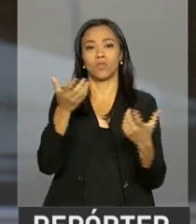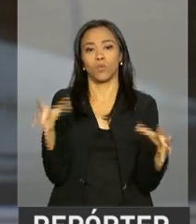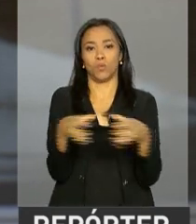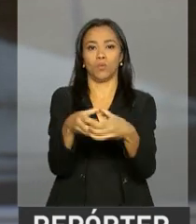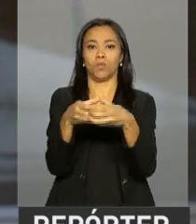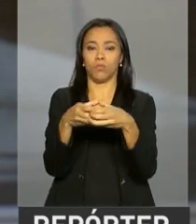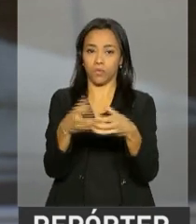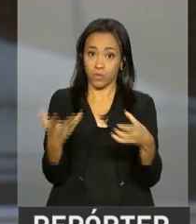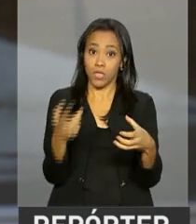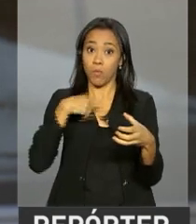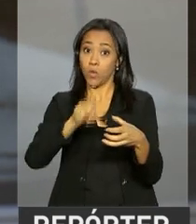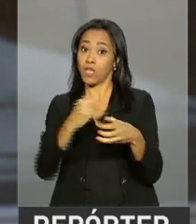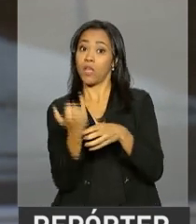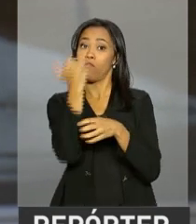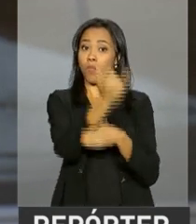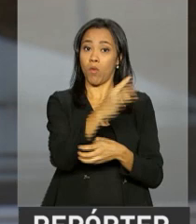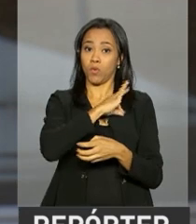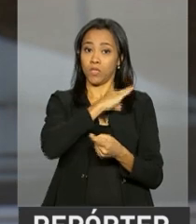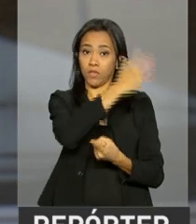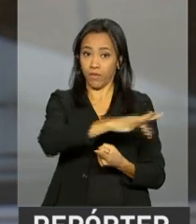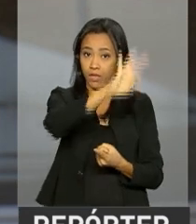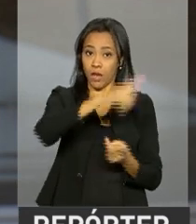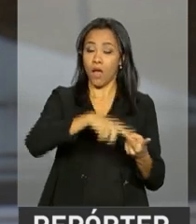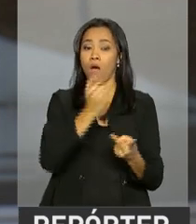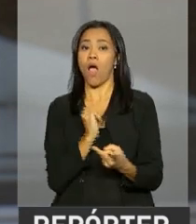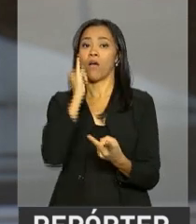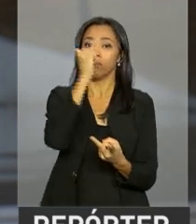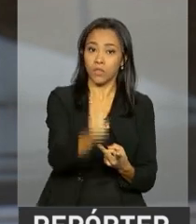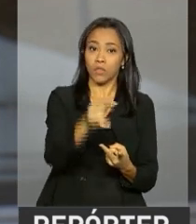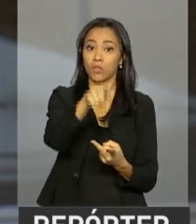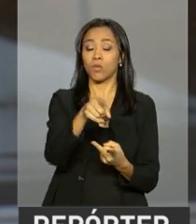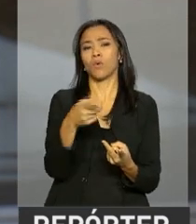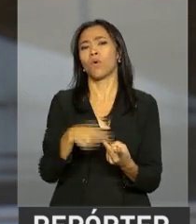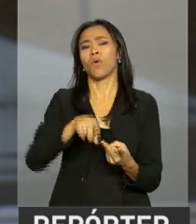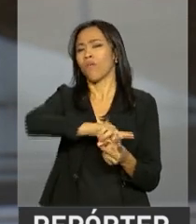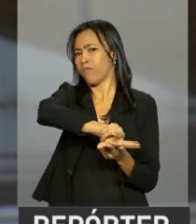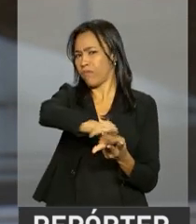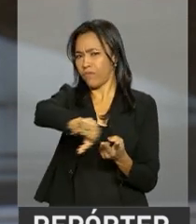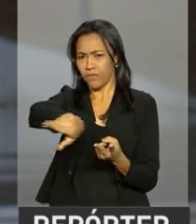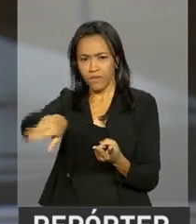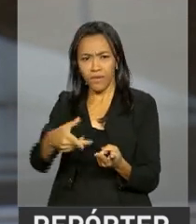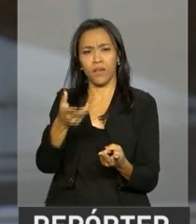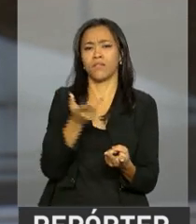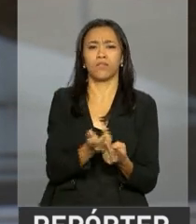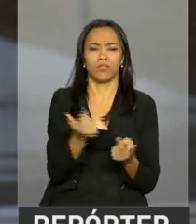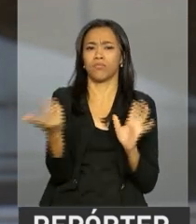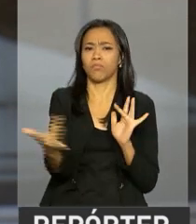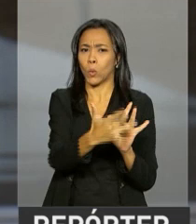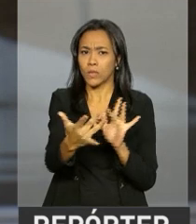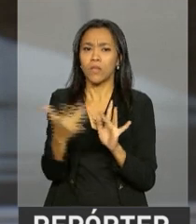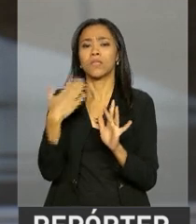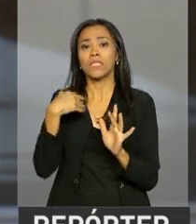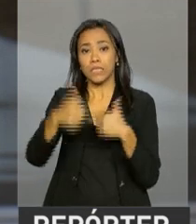informou imediatamente à Polícia Federal, às autoridades migratórias, policiais e as guardas costeiras barramenses e norte-americanas